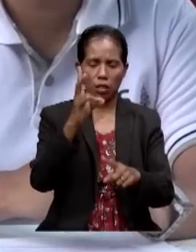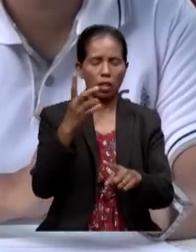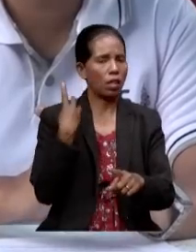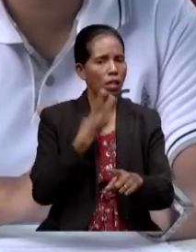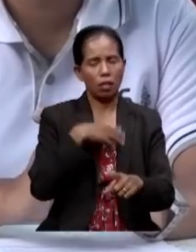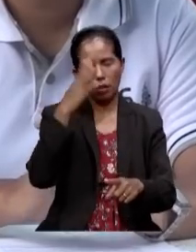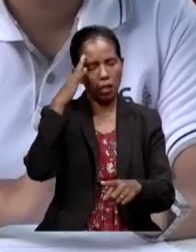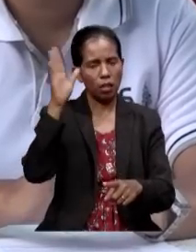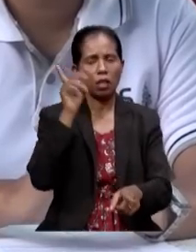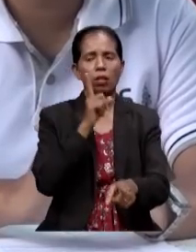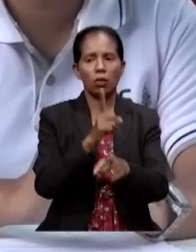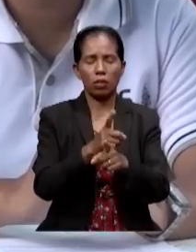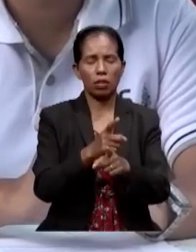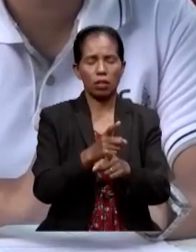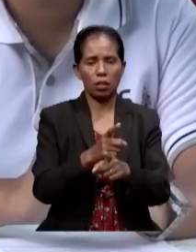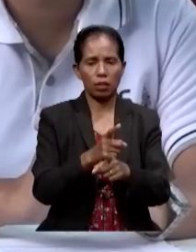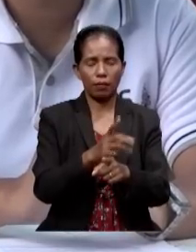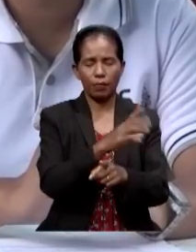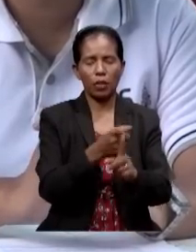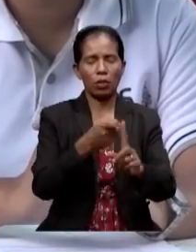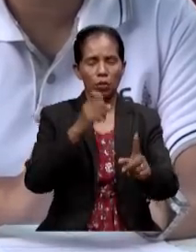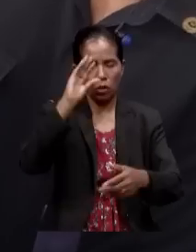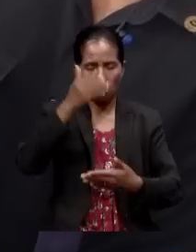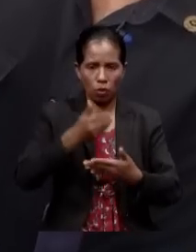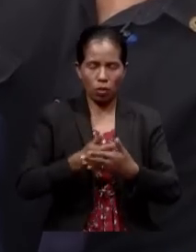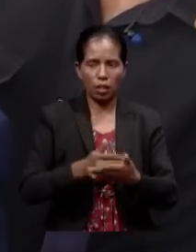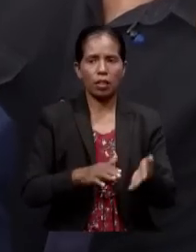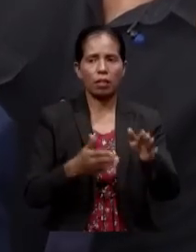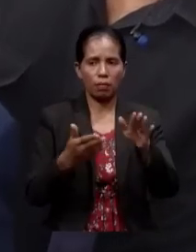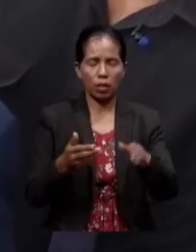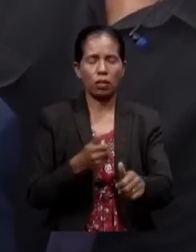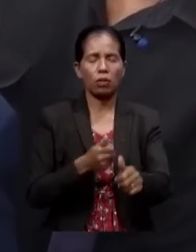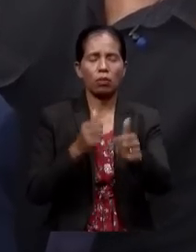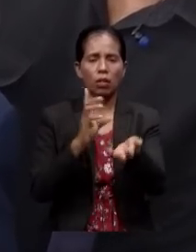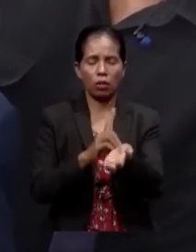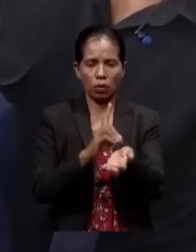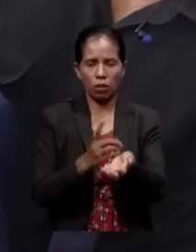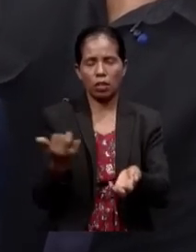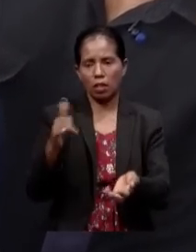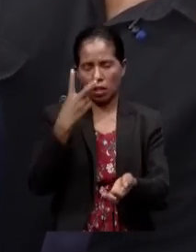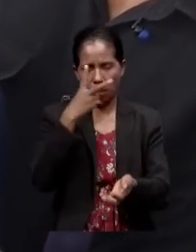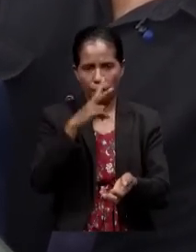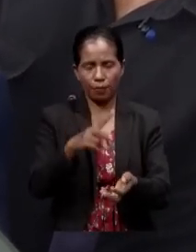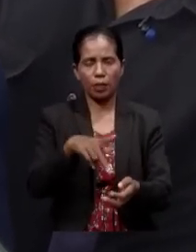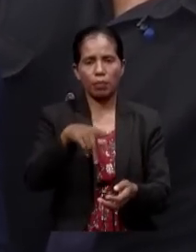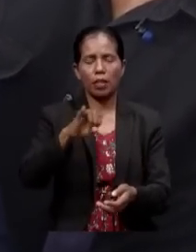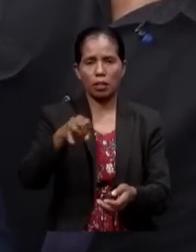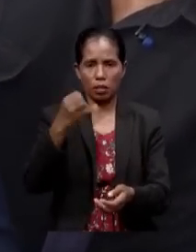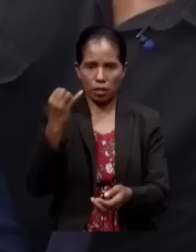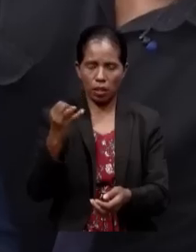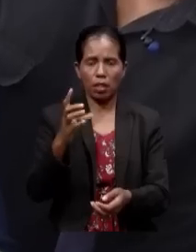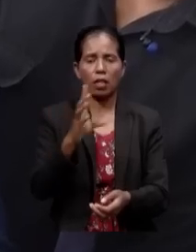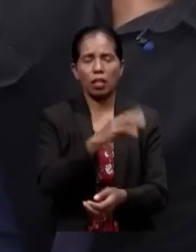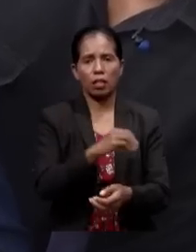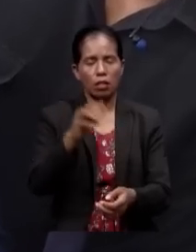ho claro, causa husi uang ni mate tu relatório médico. Antes ne, Procurador-Geral da República declara, e a fulang